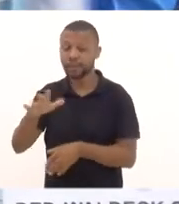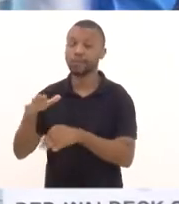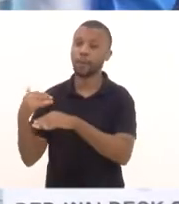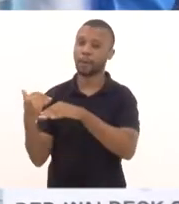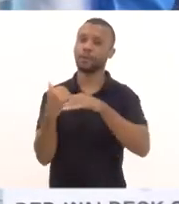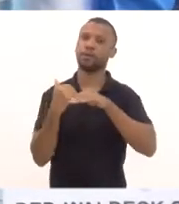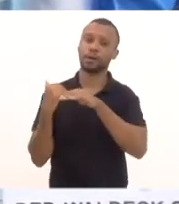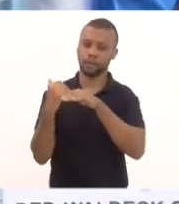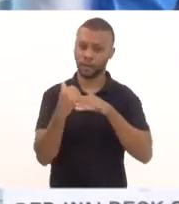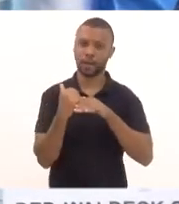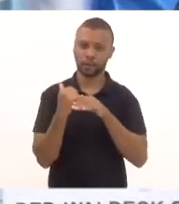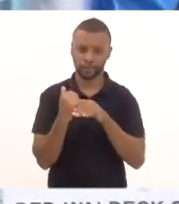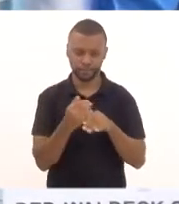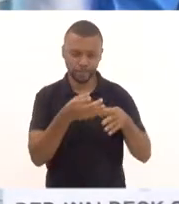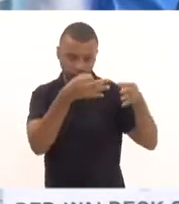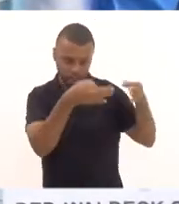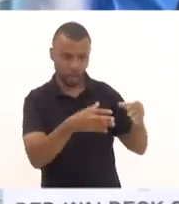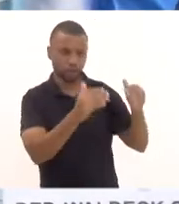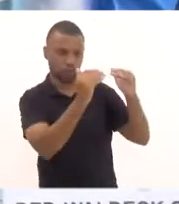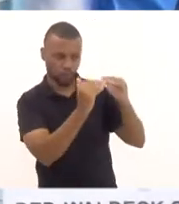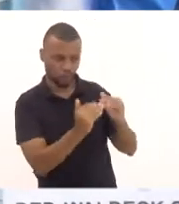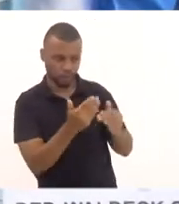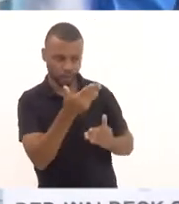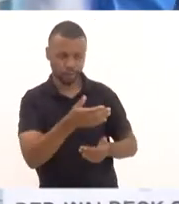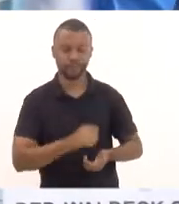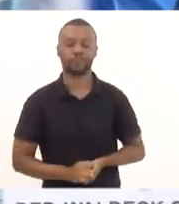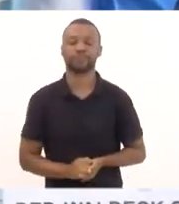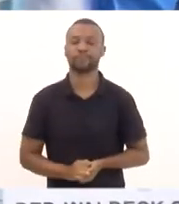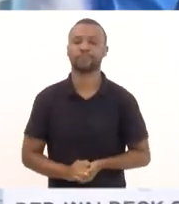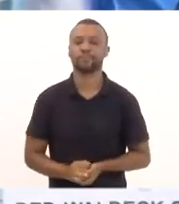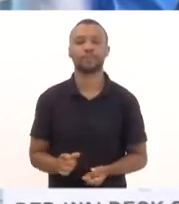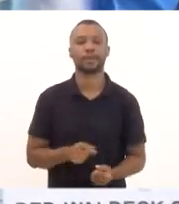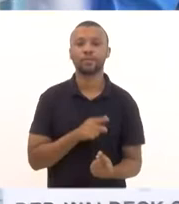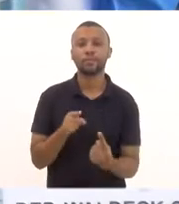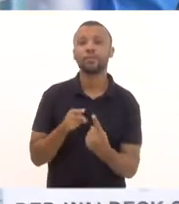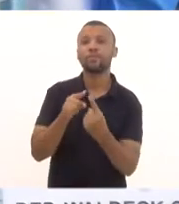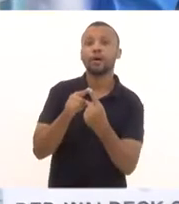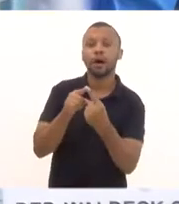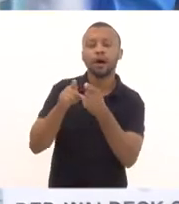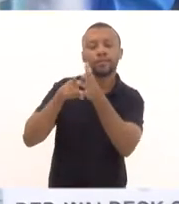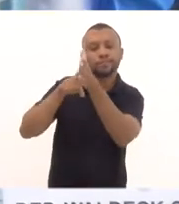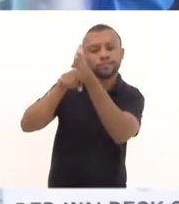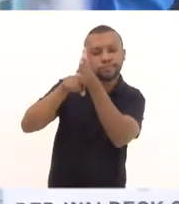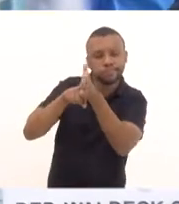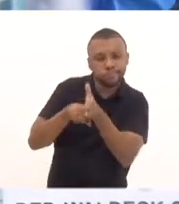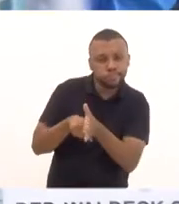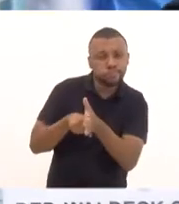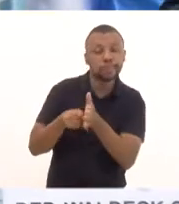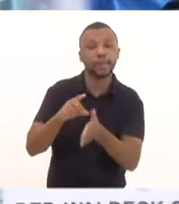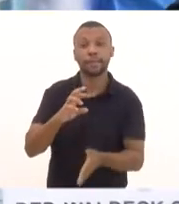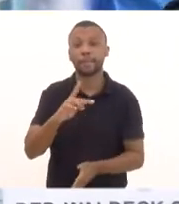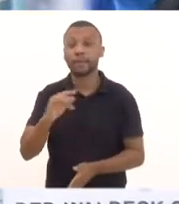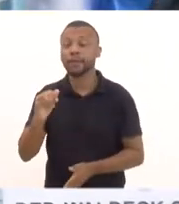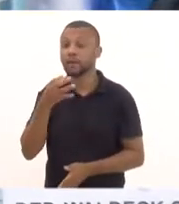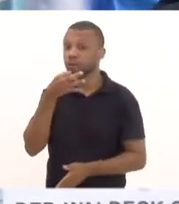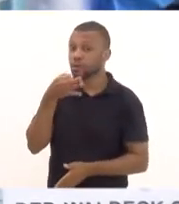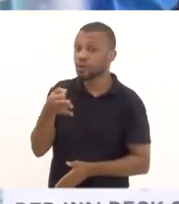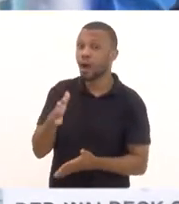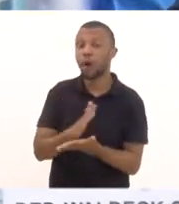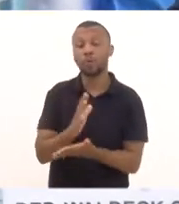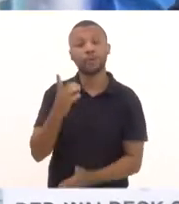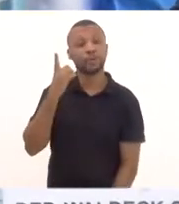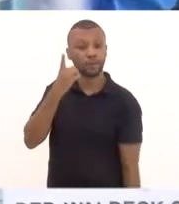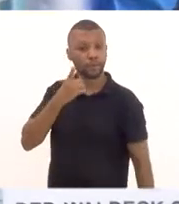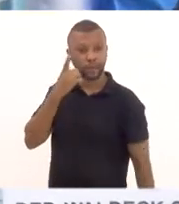meu o Google aqui do meu lado visando ao bom soninho da CPI sugerimos alguns deputados membros da comissão